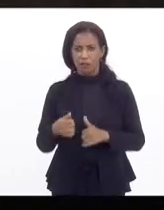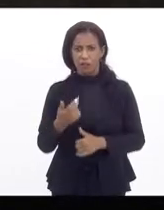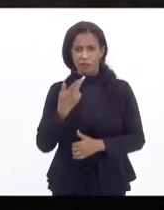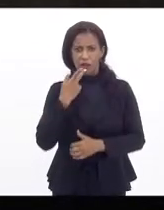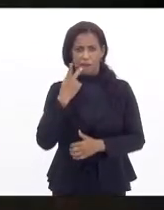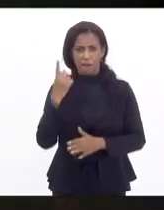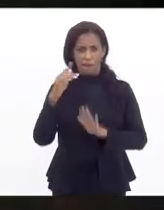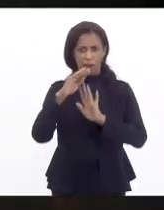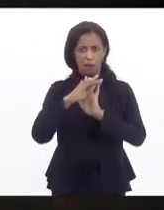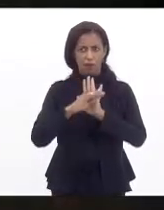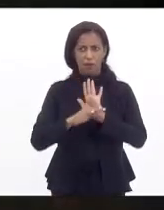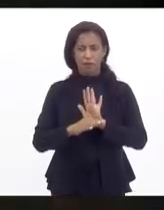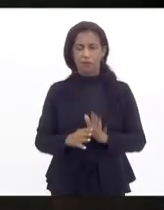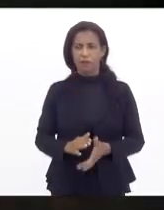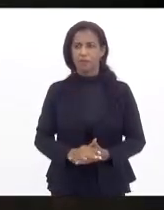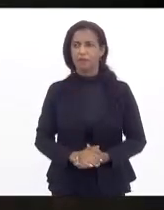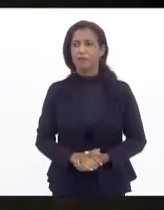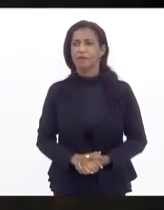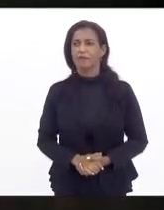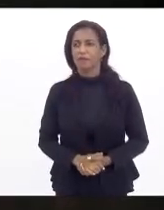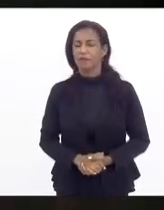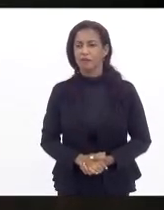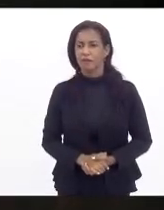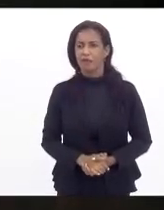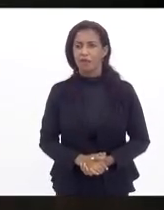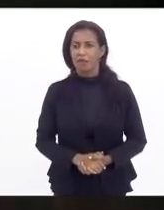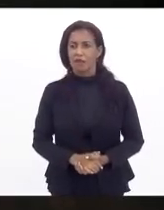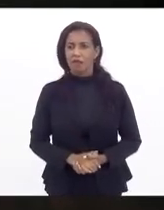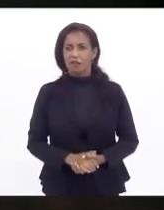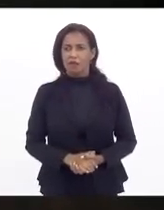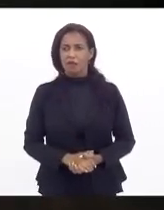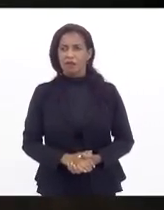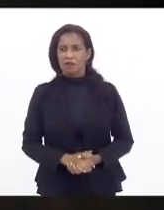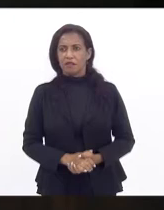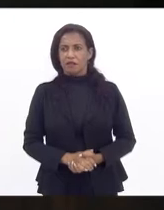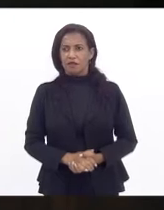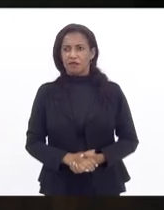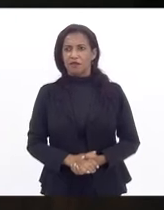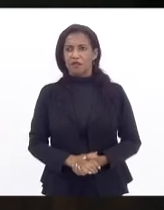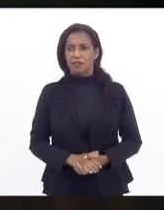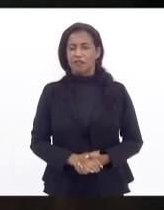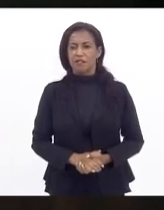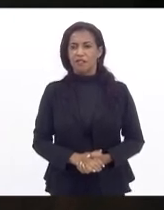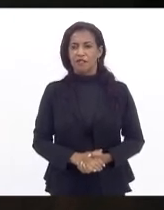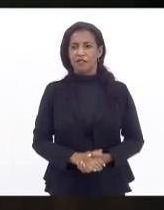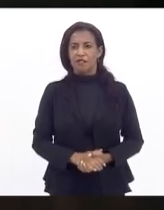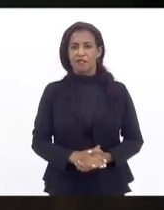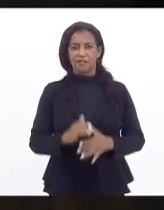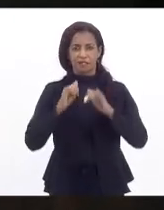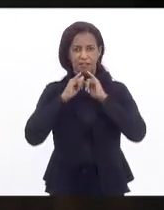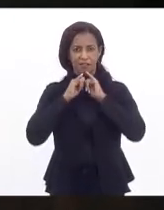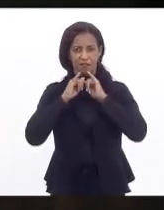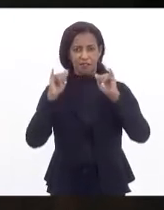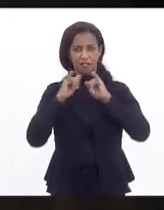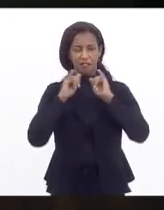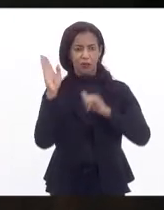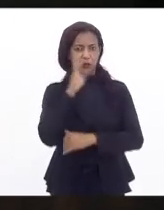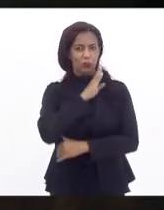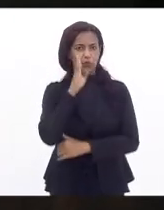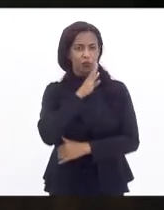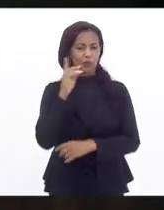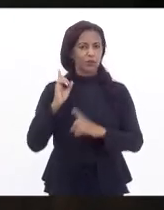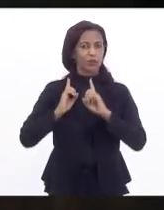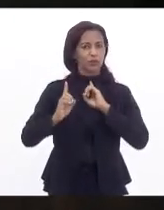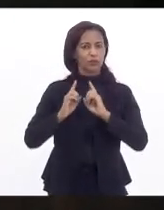pela ordem? Sim. Ao final, por favor. Ao final, por favor. Tá bom. Anuncio, em regime de urgência,